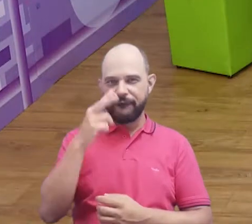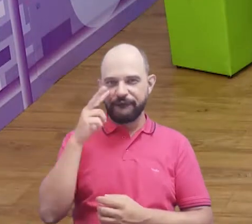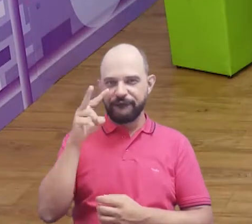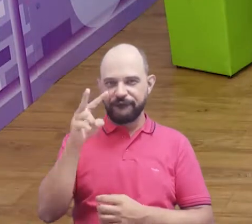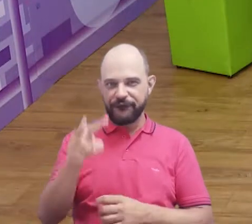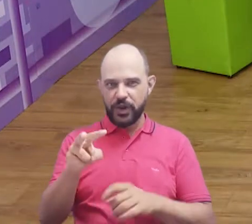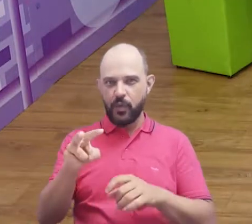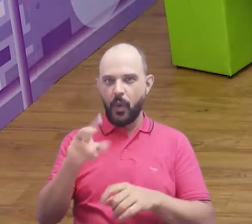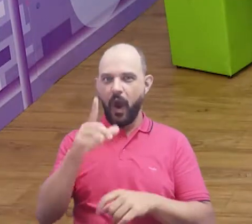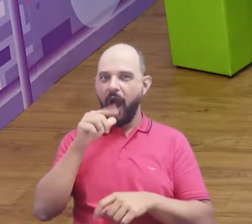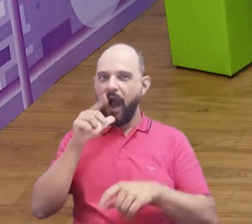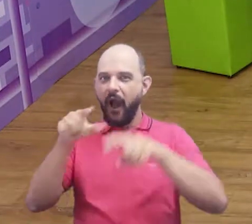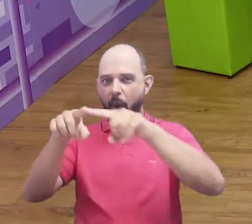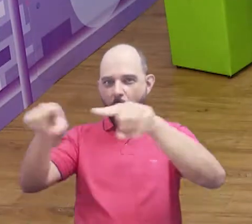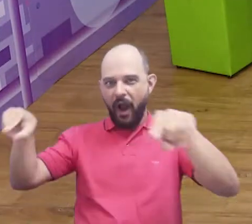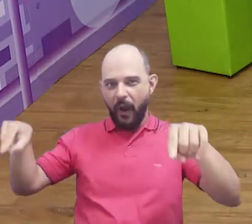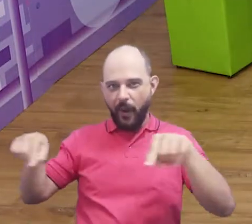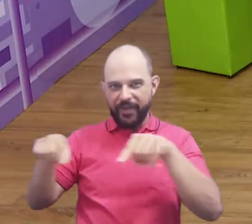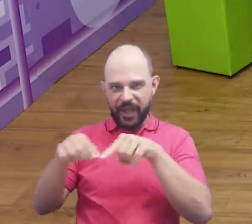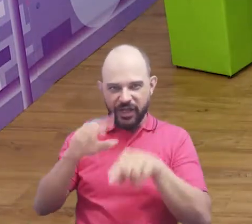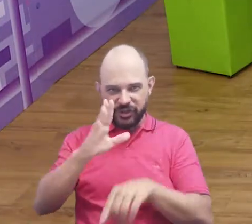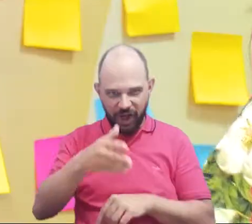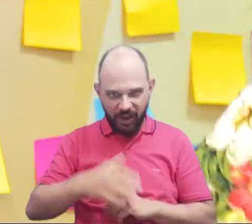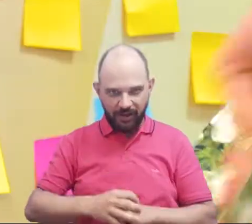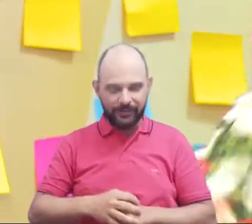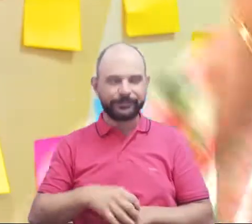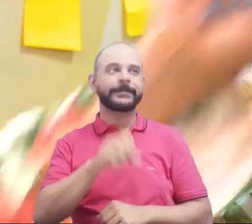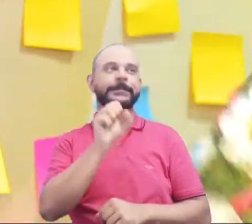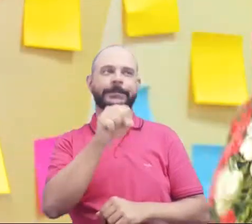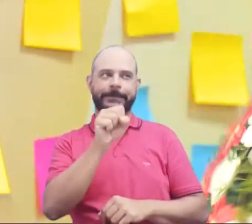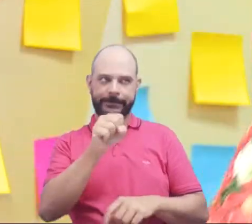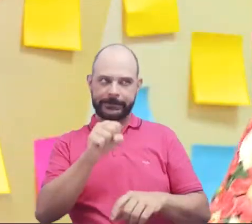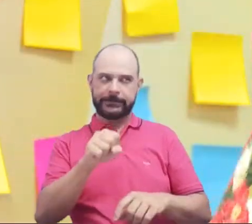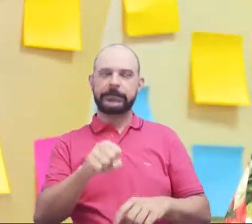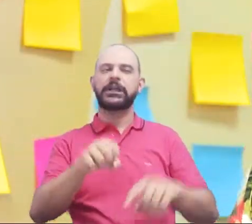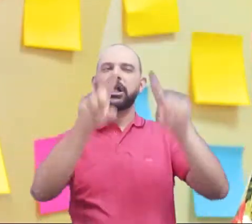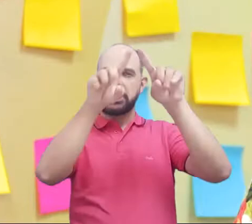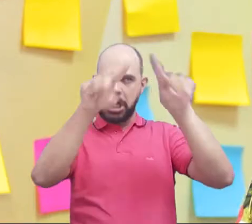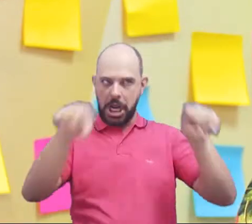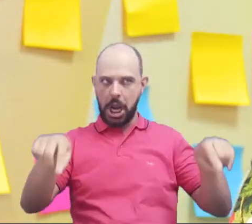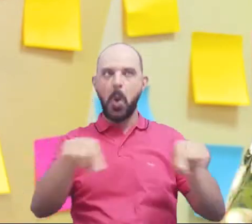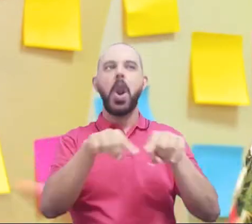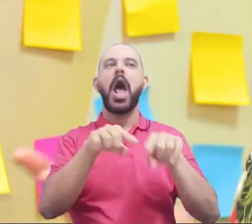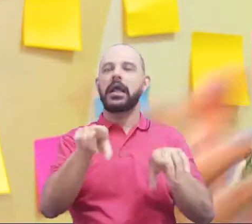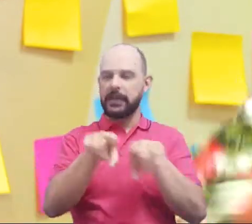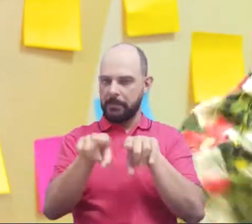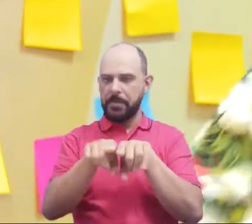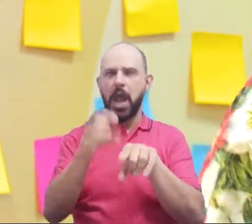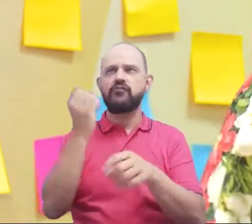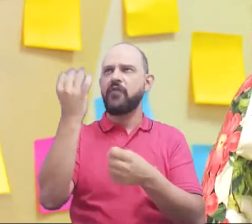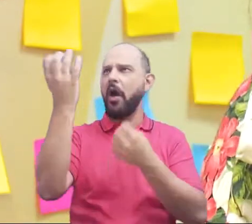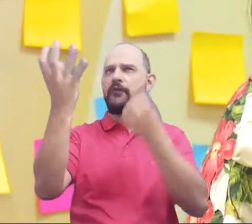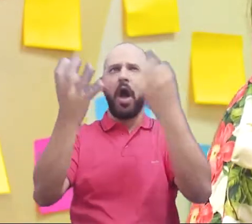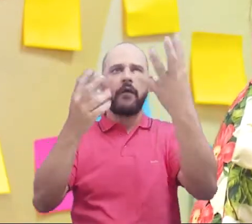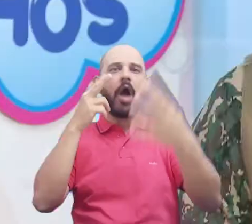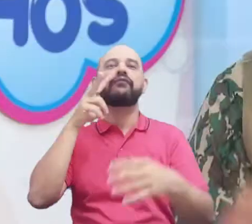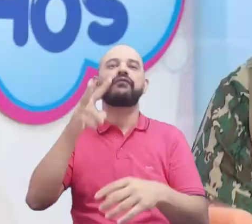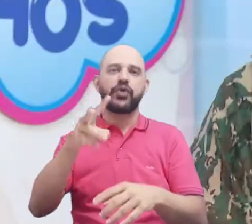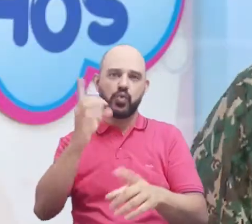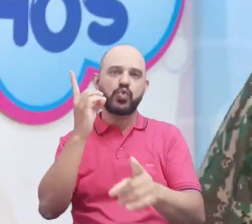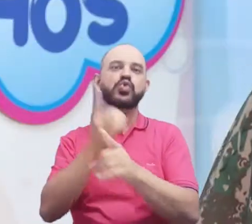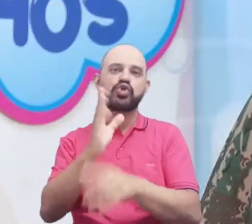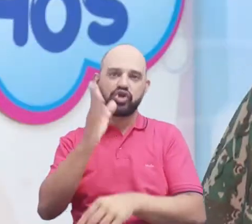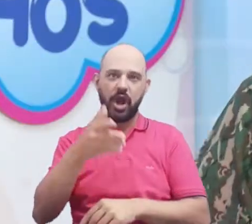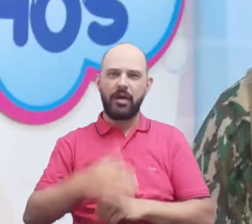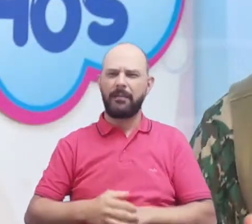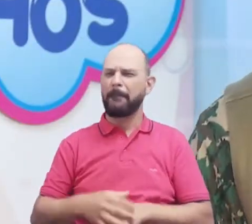Você já viu uma lagoa quadrada, Isatian? Já sim, e até triangular. Sabe, a gente viaja muito. E